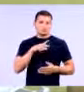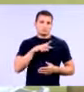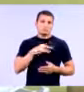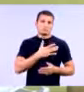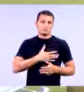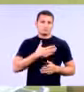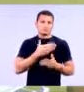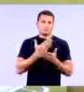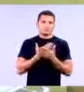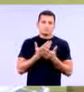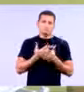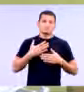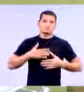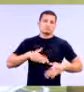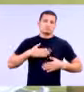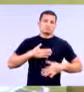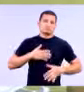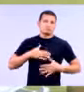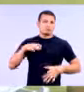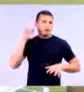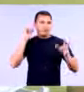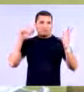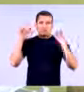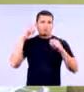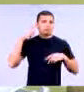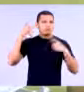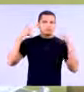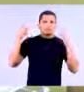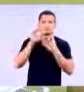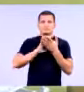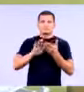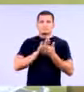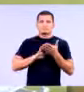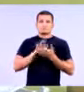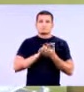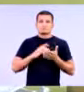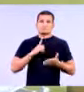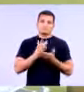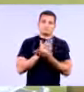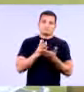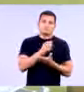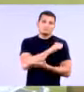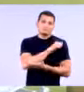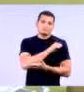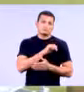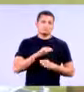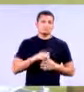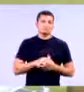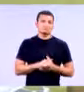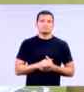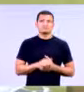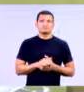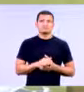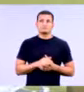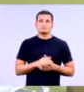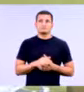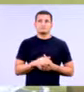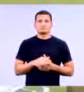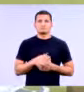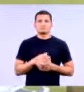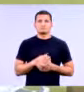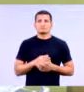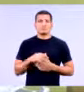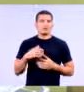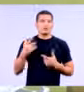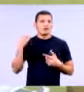muito de estudar na tranquilidade, sem nenhum barulho, sem nenhuma interferência. Tem aqueles alunos que já o meio externo não faz